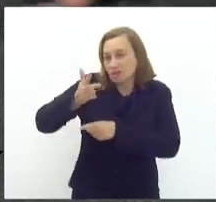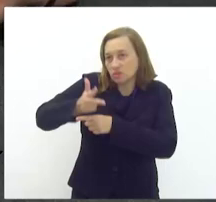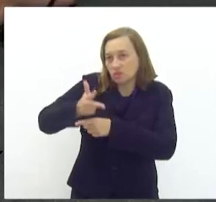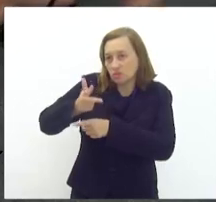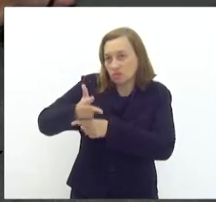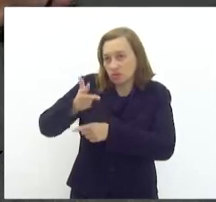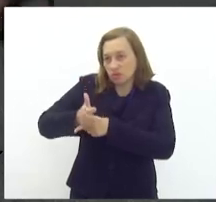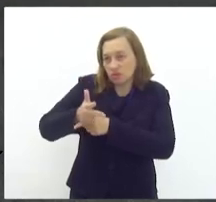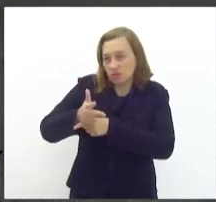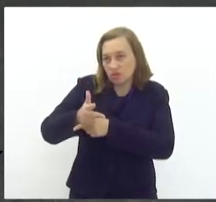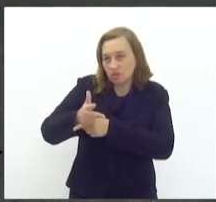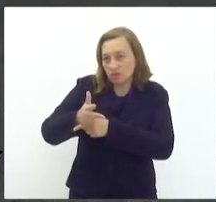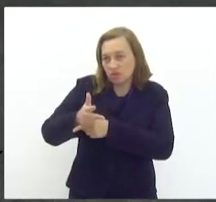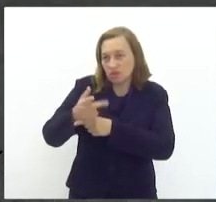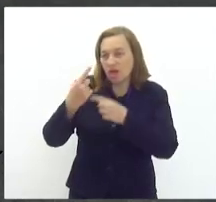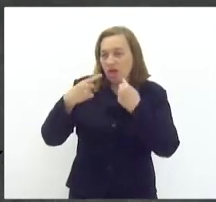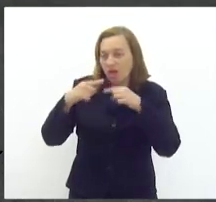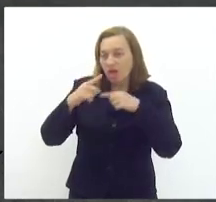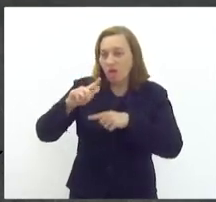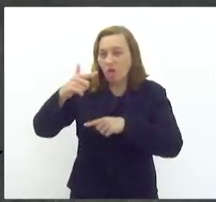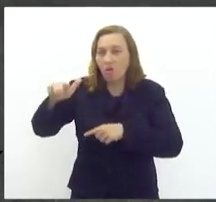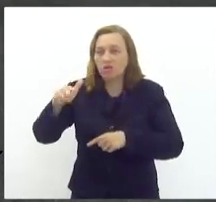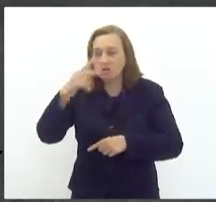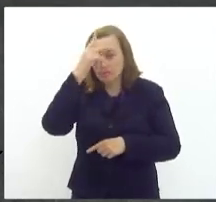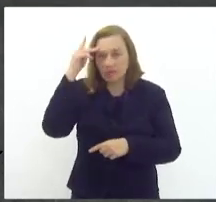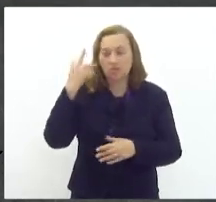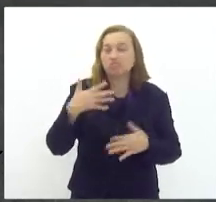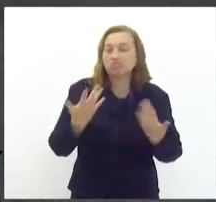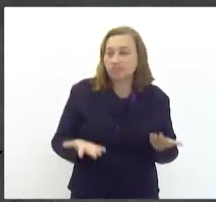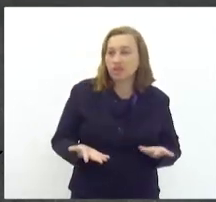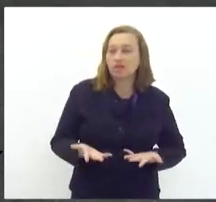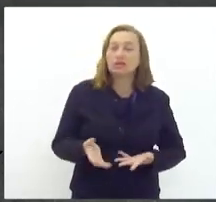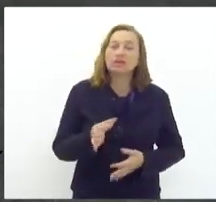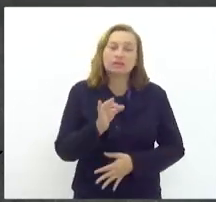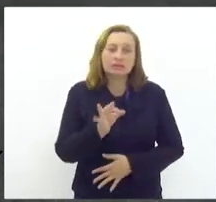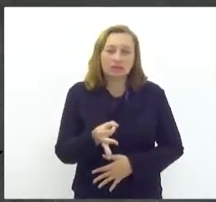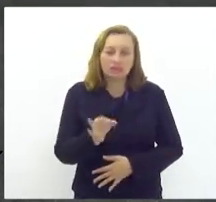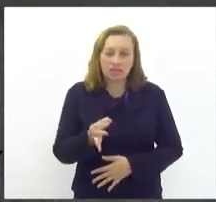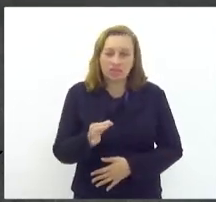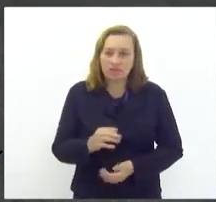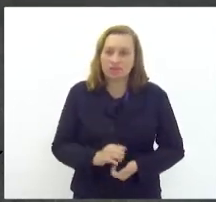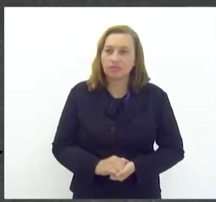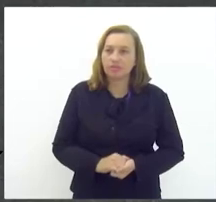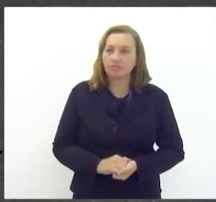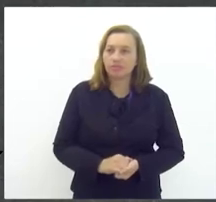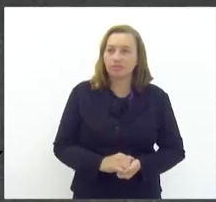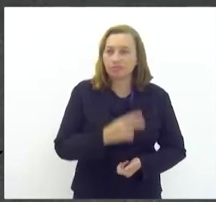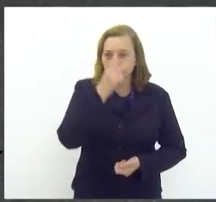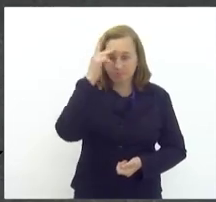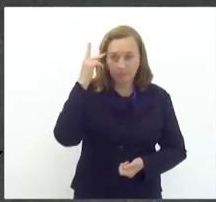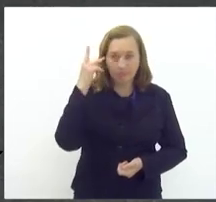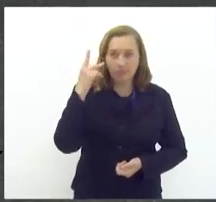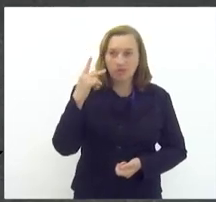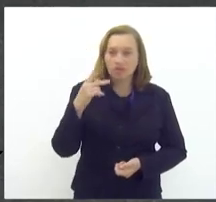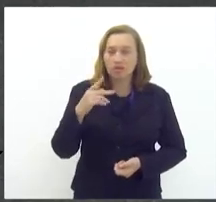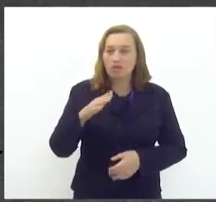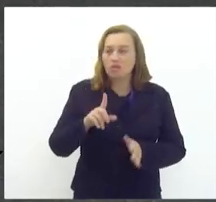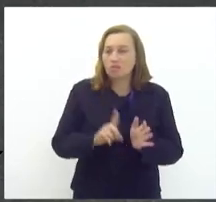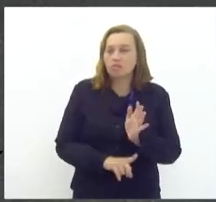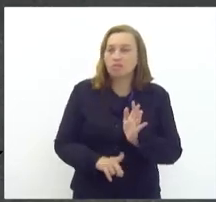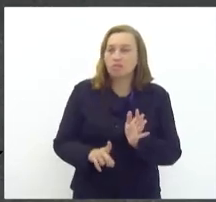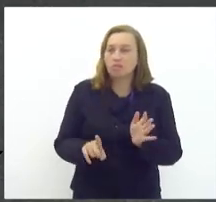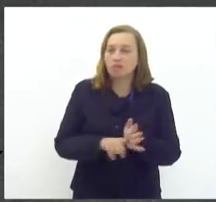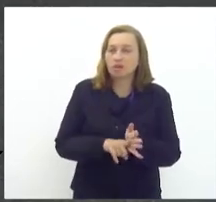publicamente xingando uma outra pessoa eu sou certamente a pessoa menos indicada